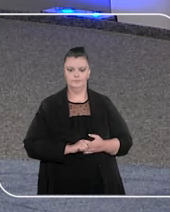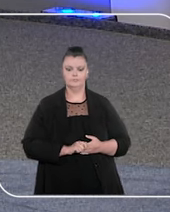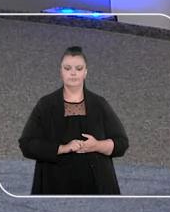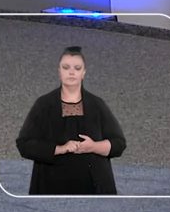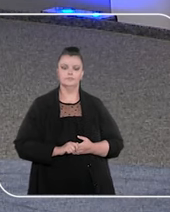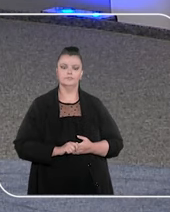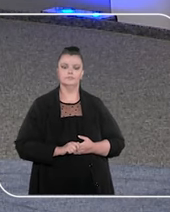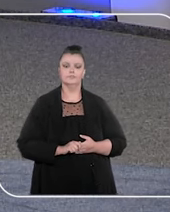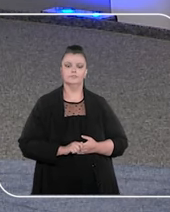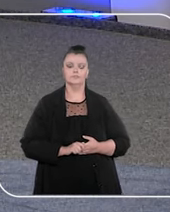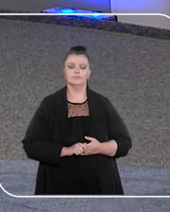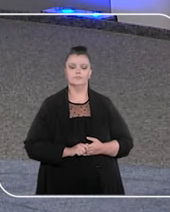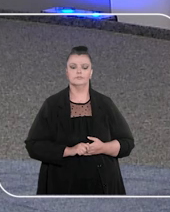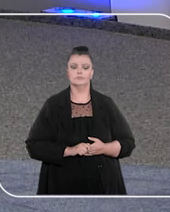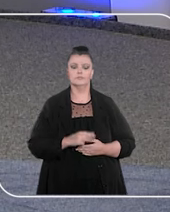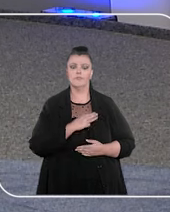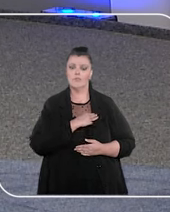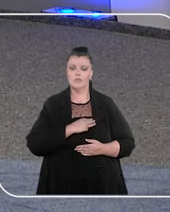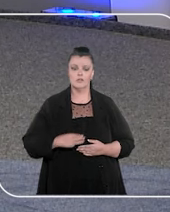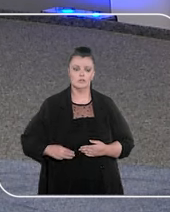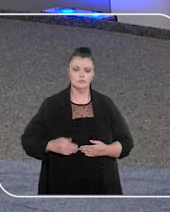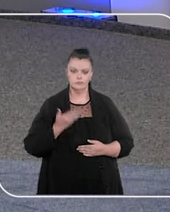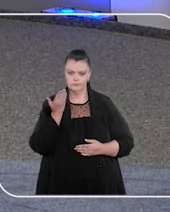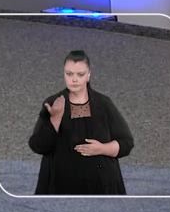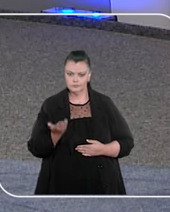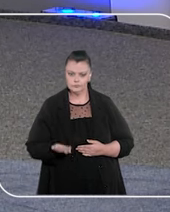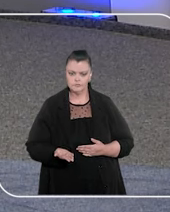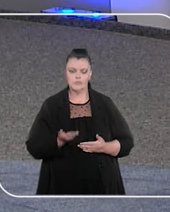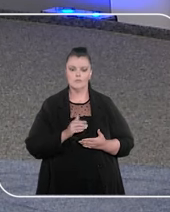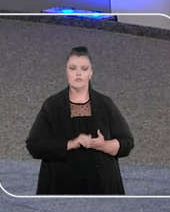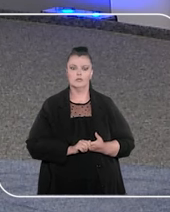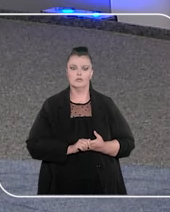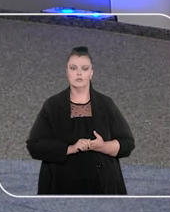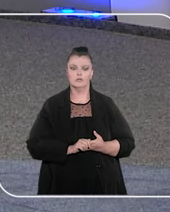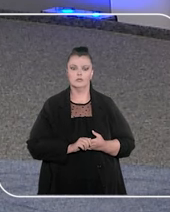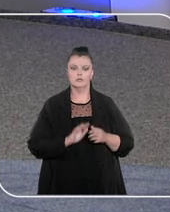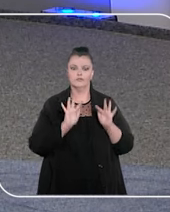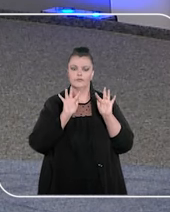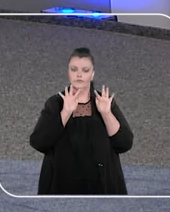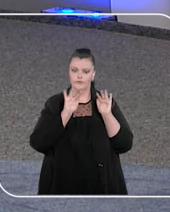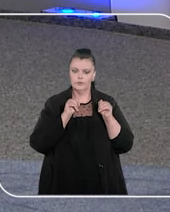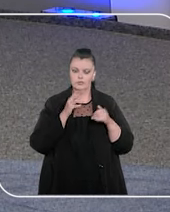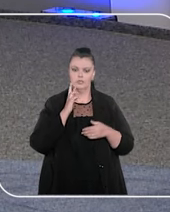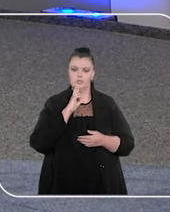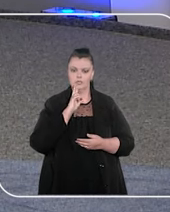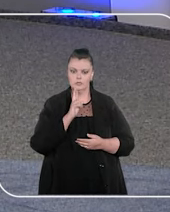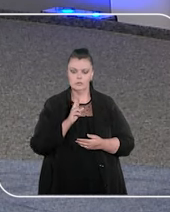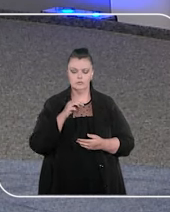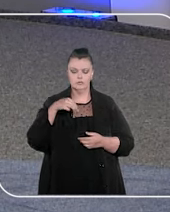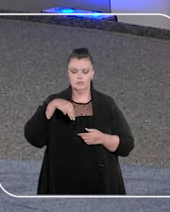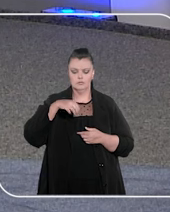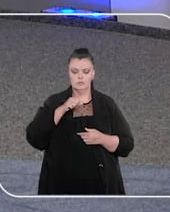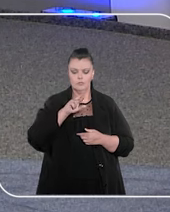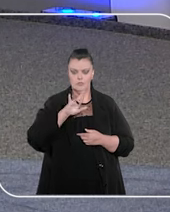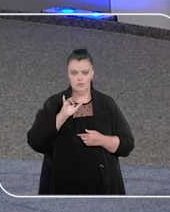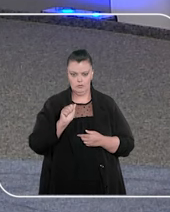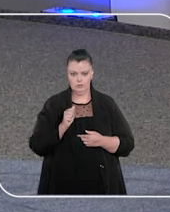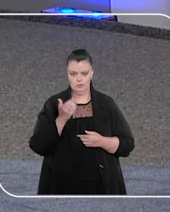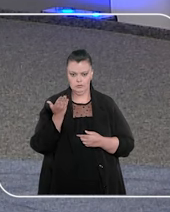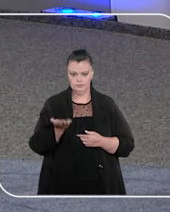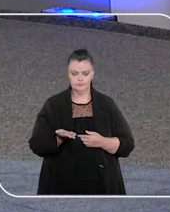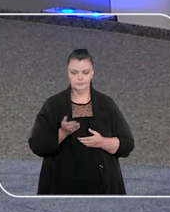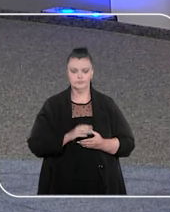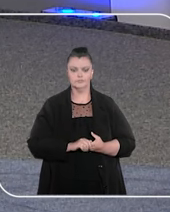Ministro, eu quero aproveitar, inclusive, esse finalzinho da resposta do ministro Moura Ribeiro, em que o ministro